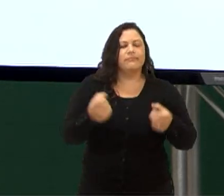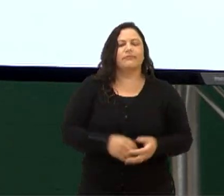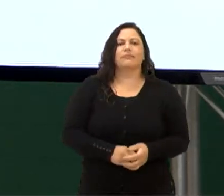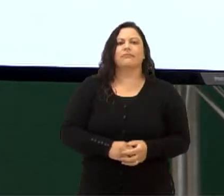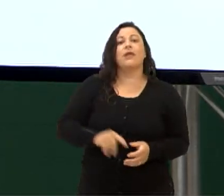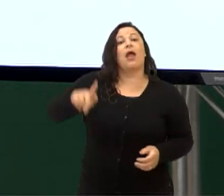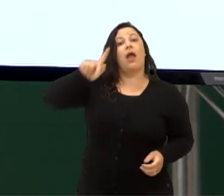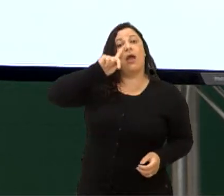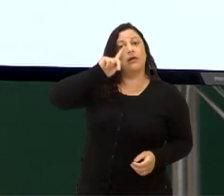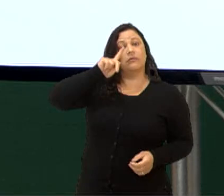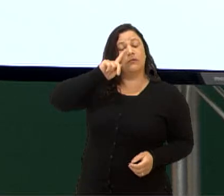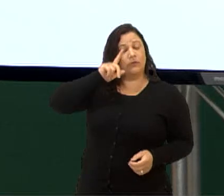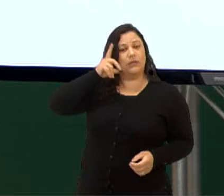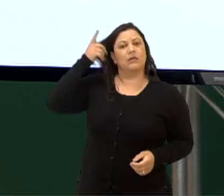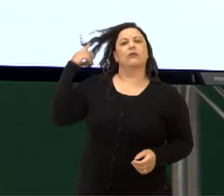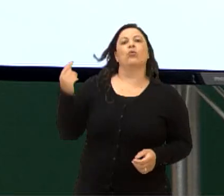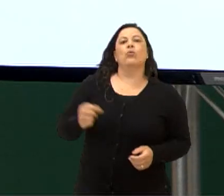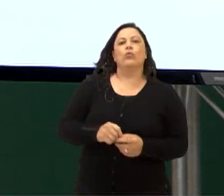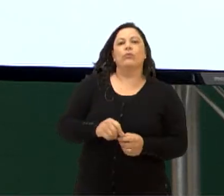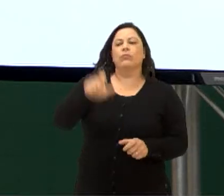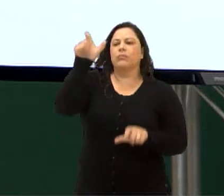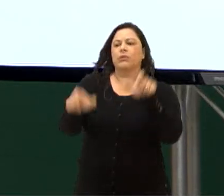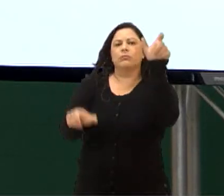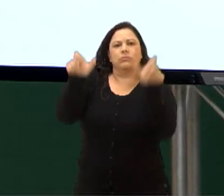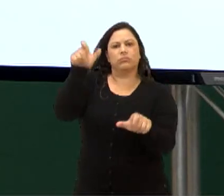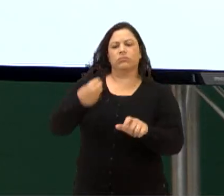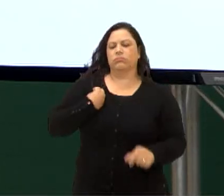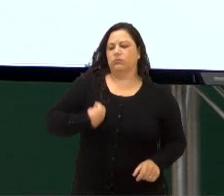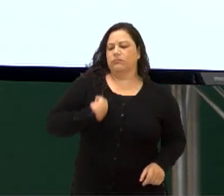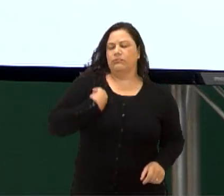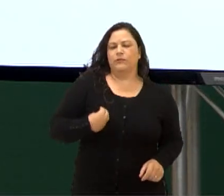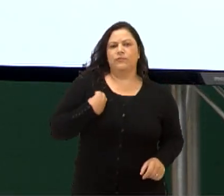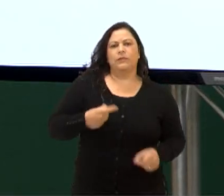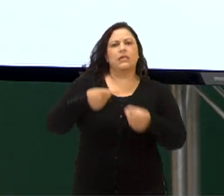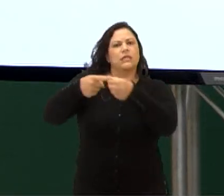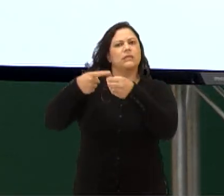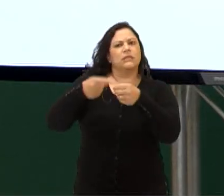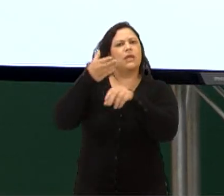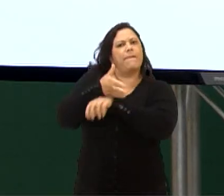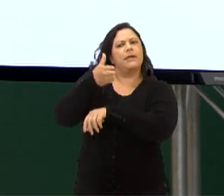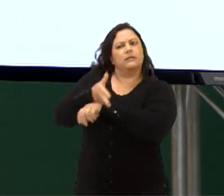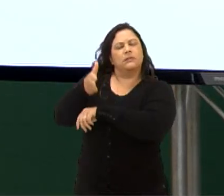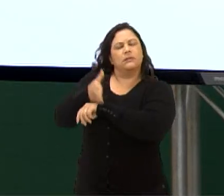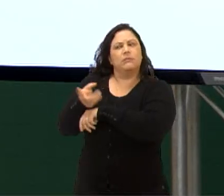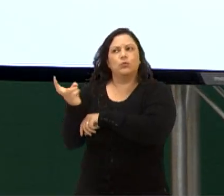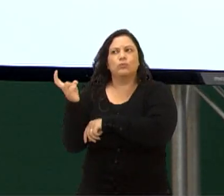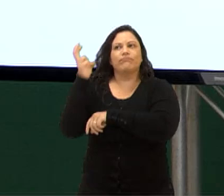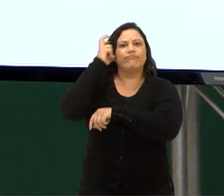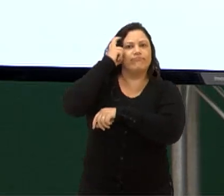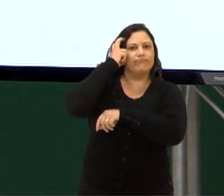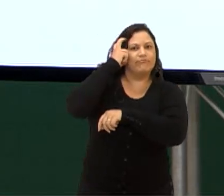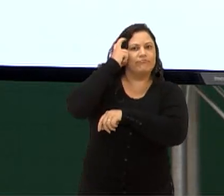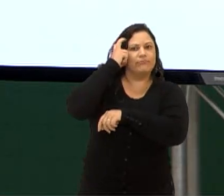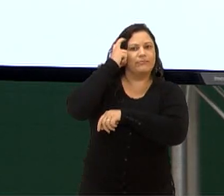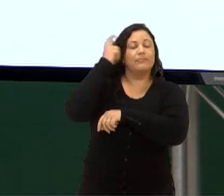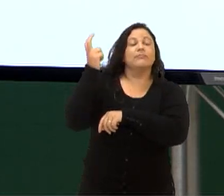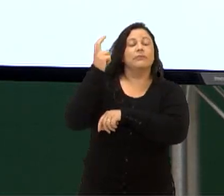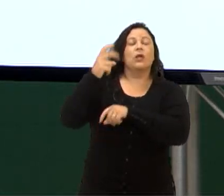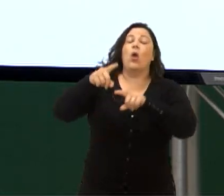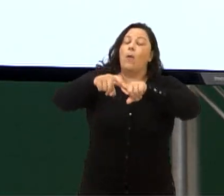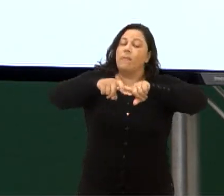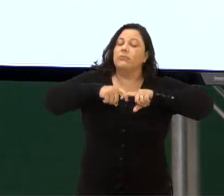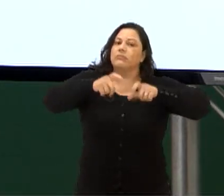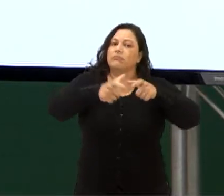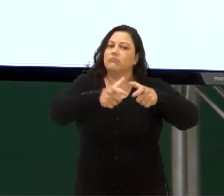aquele que, além de viver nessas cidades, participava da cultura grega. Então, por isso que, na maioria dos livros